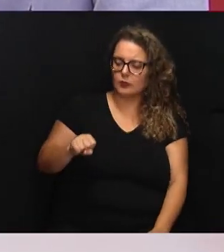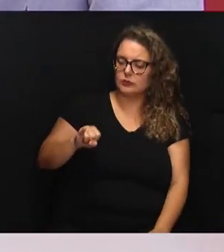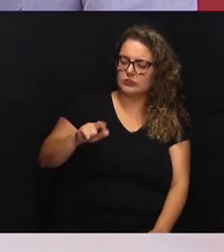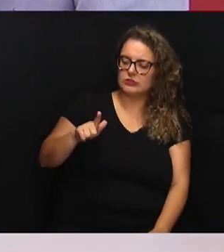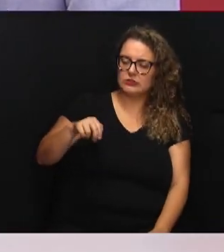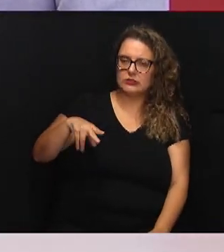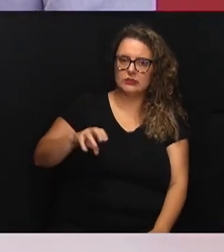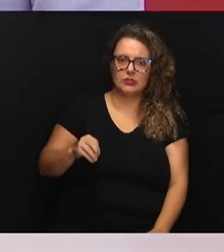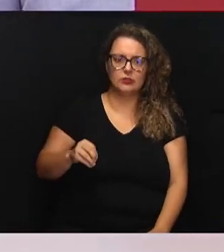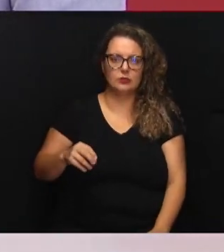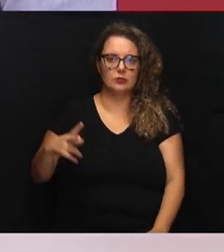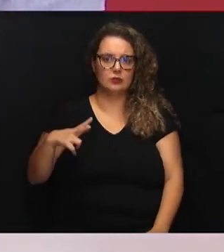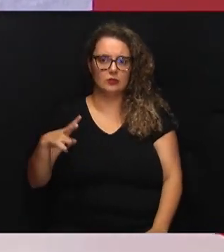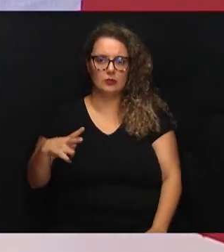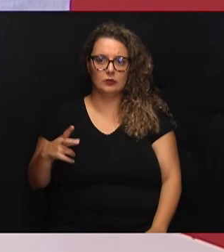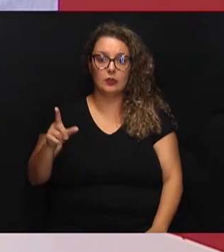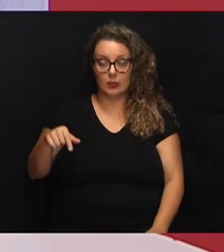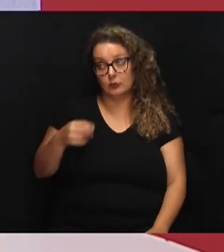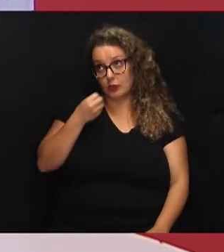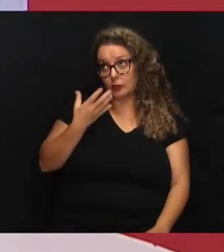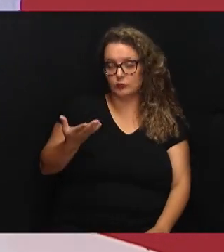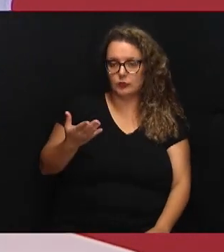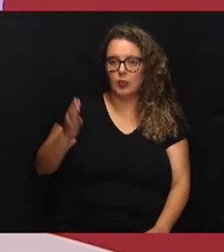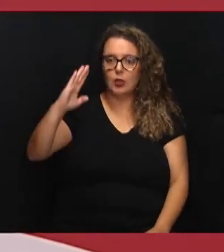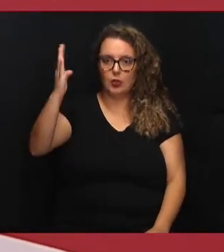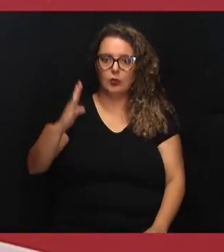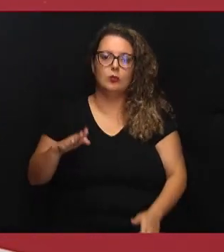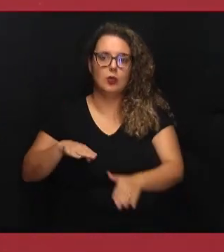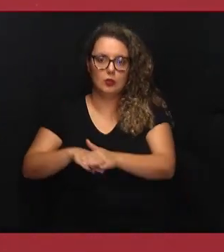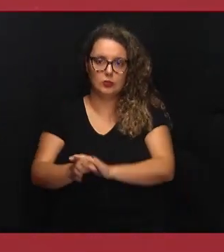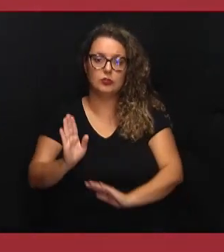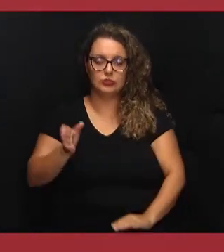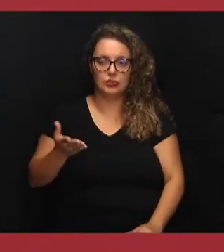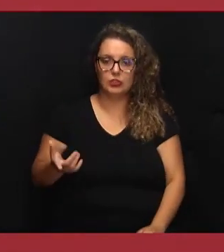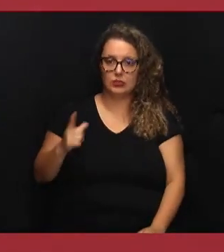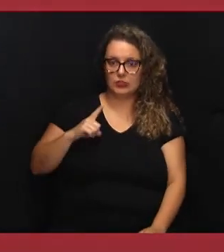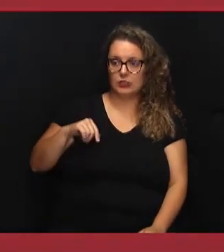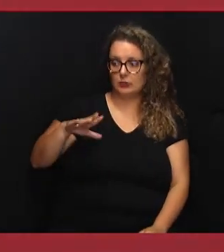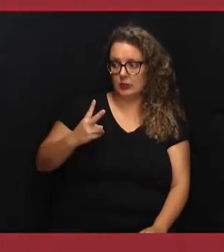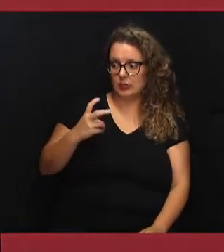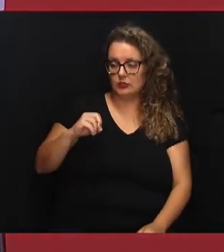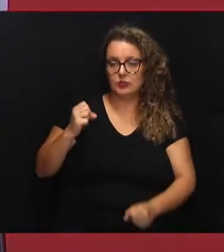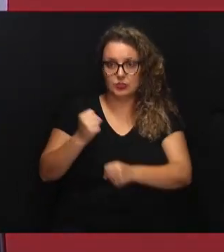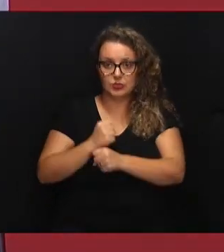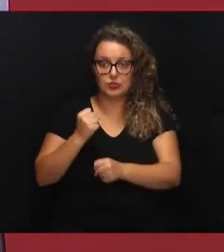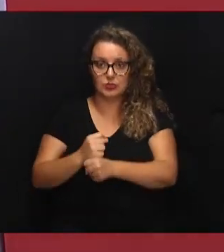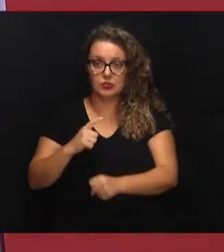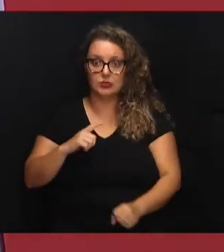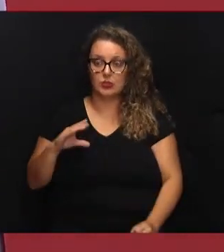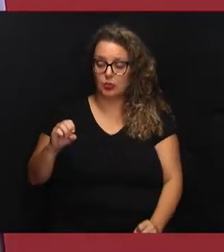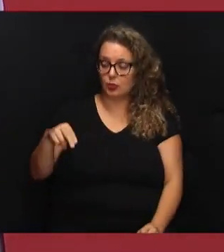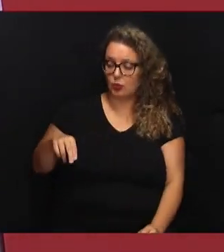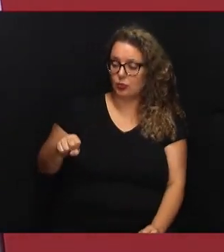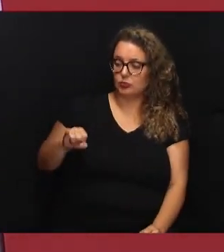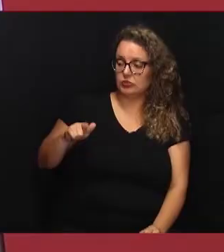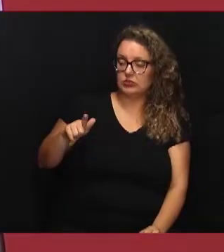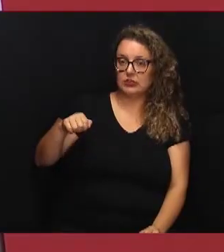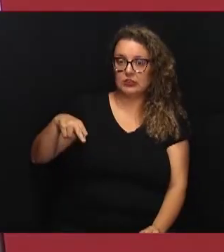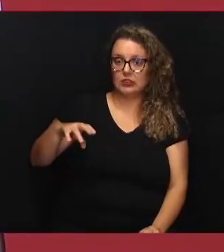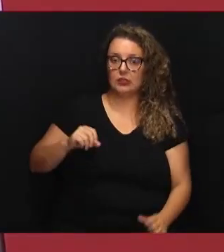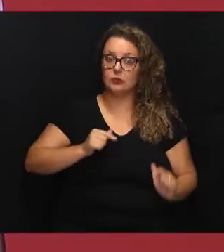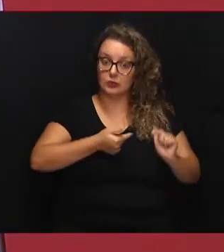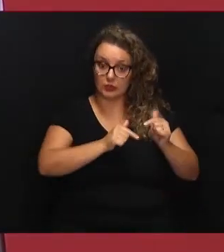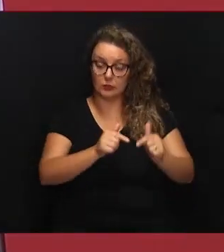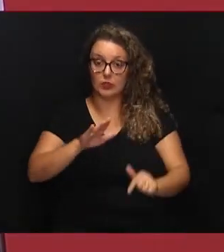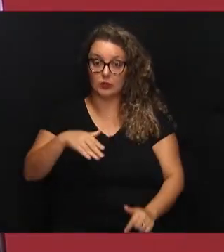Muito bem, na verdade, acho que a primeira coisa, o Brasil já está acostumado, já tem mais de 20 anos, que a gente tem o consignado tradicional. Mas quando a